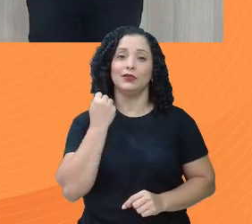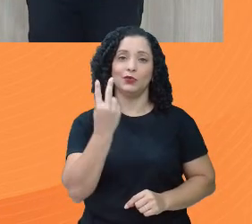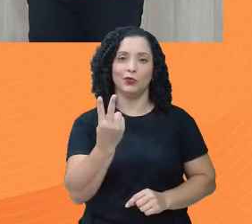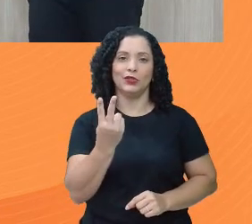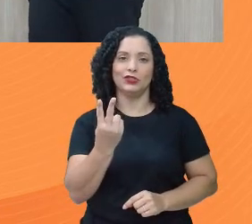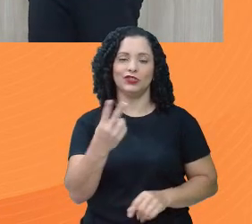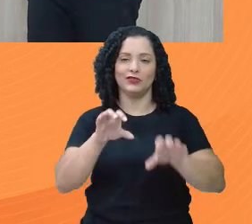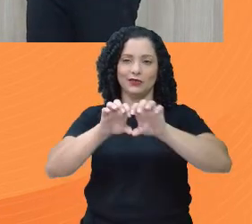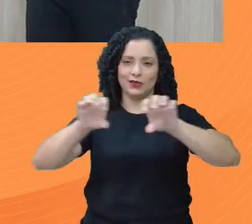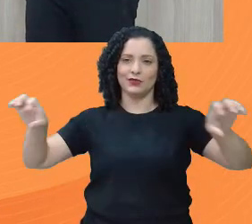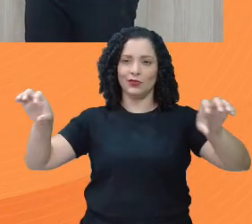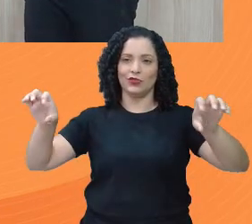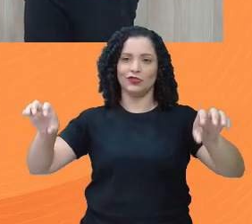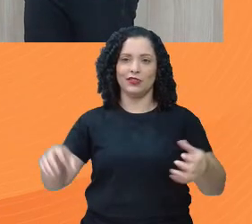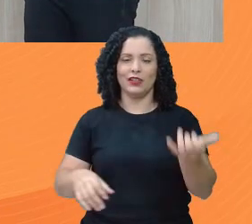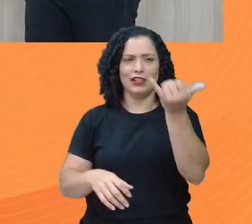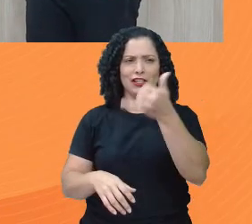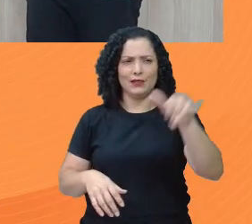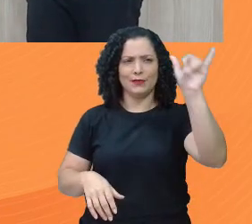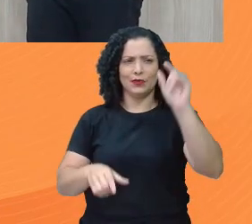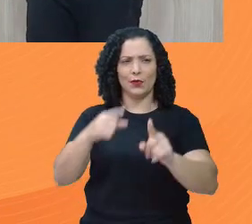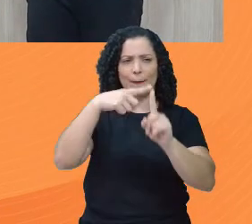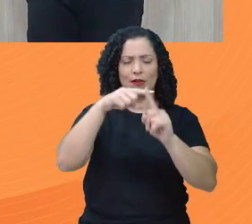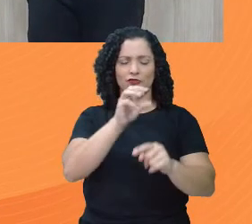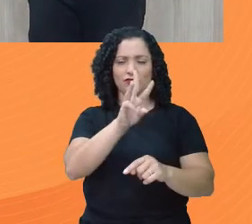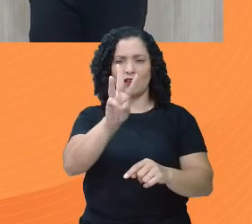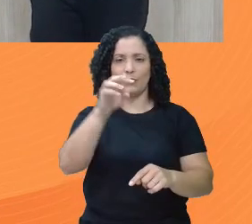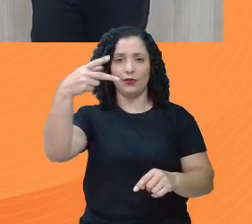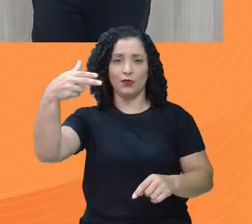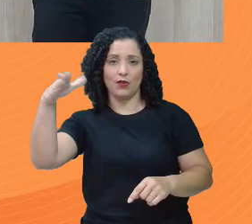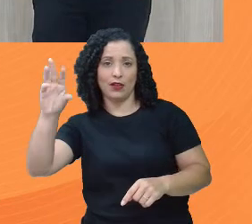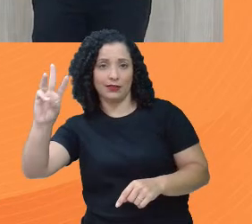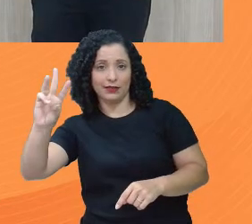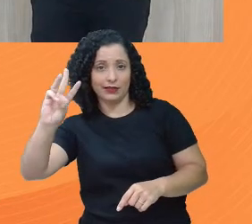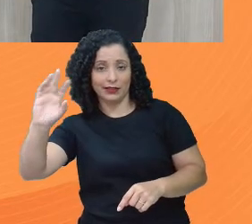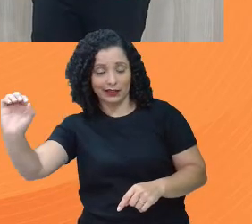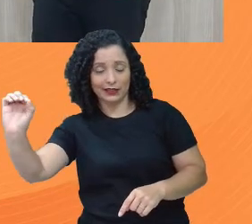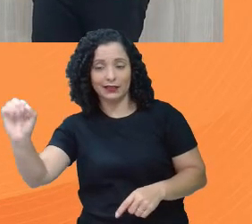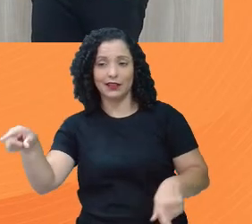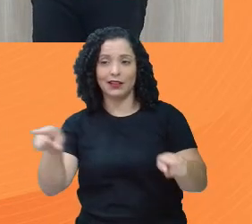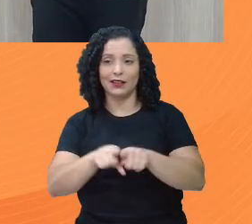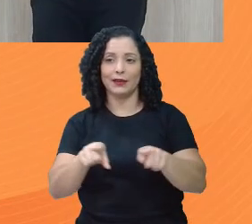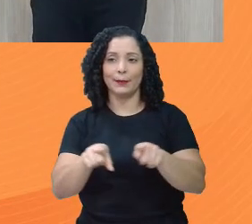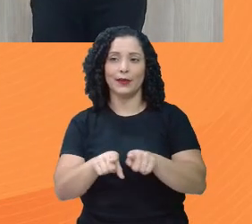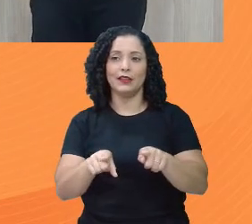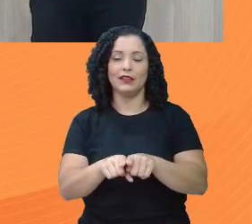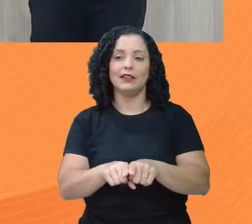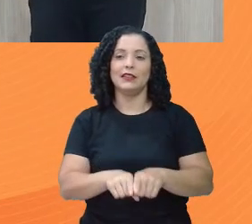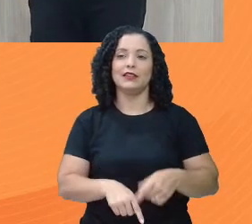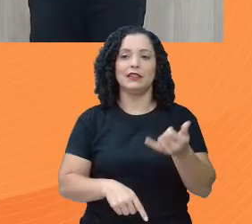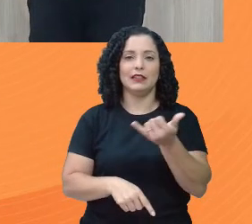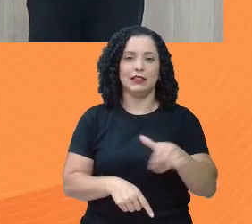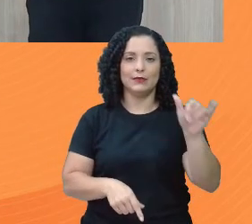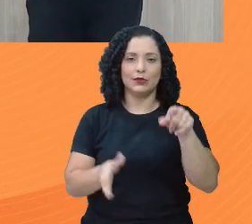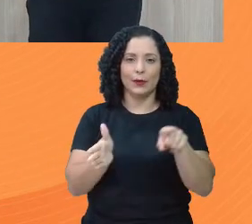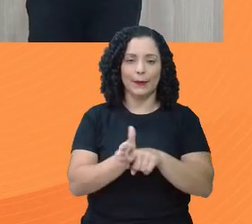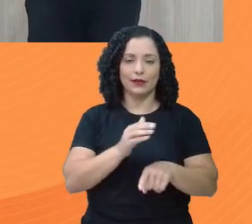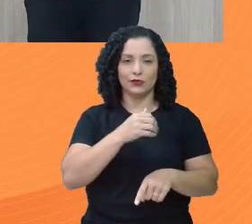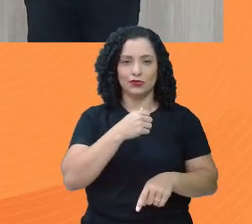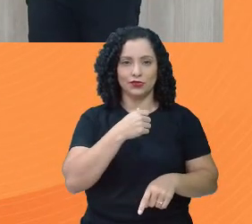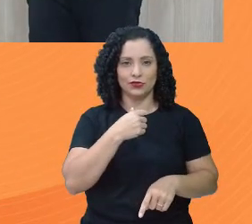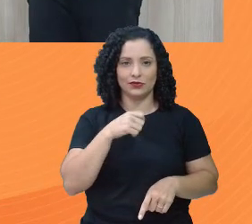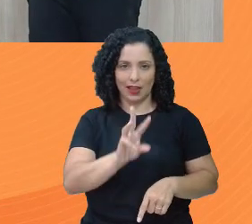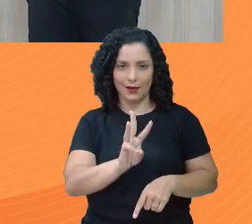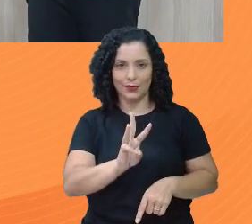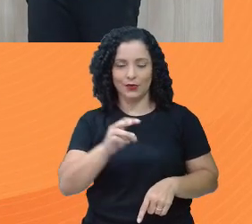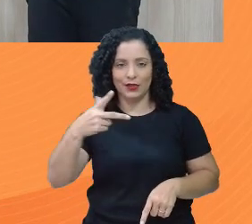Lembra? Eu tenho y mais w igual a 30 e tenho y menos w igual a 10, certo? Então, a gente não já sabe